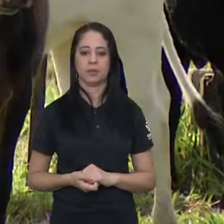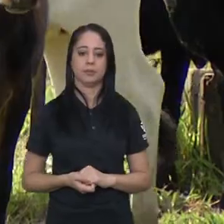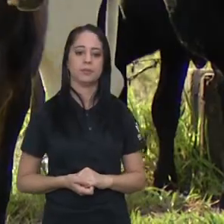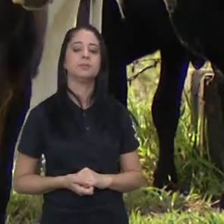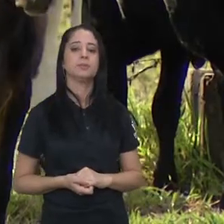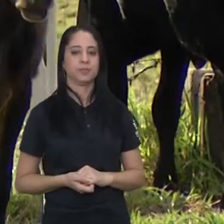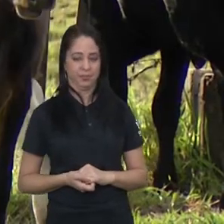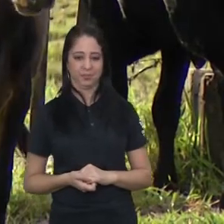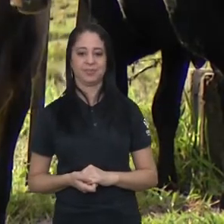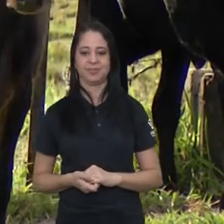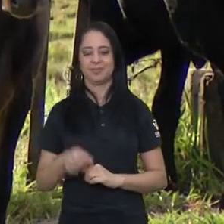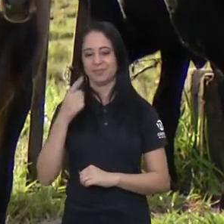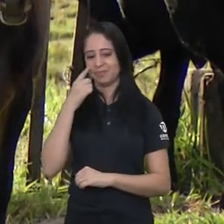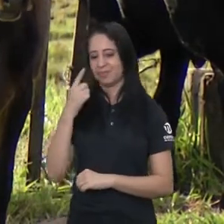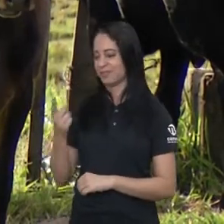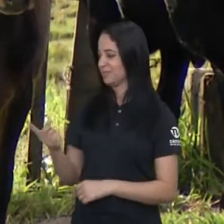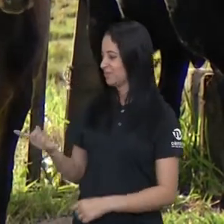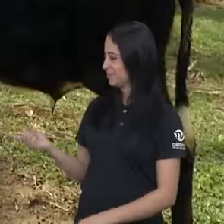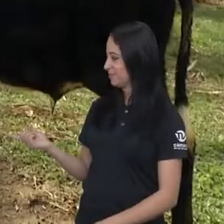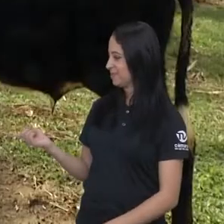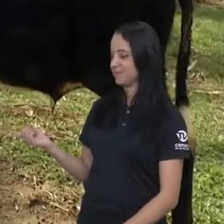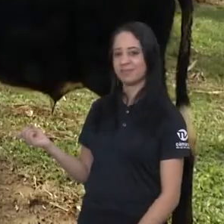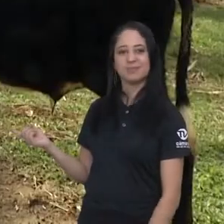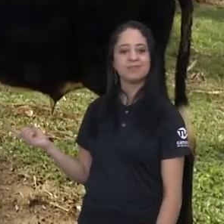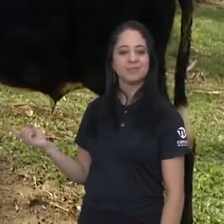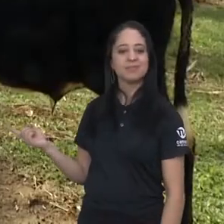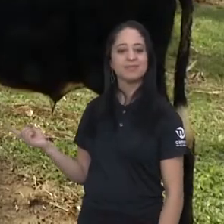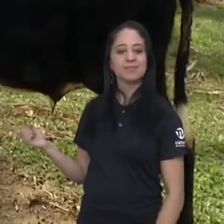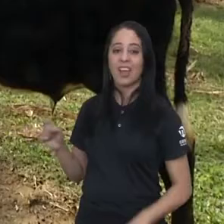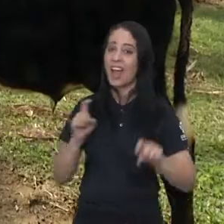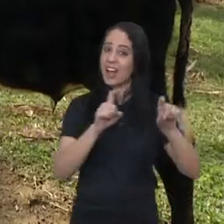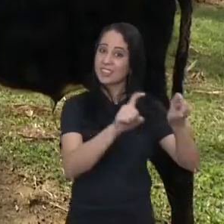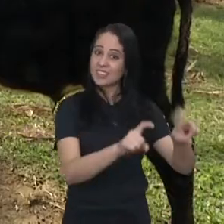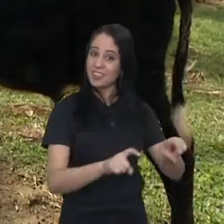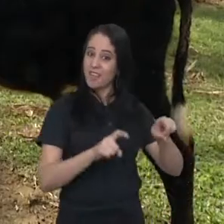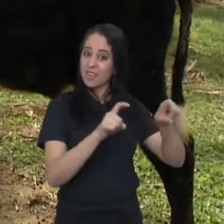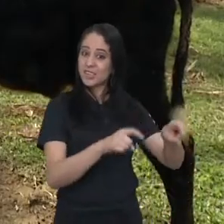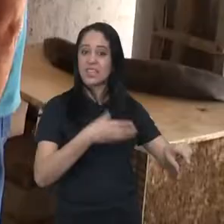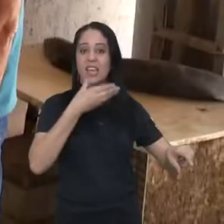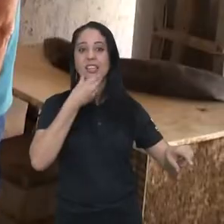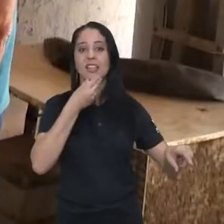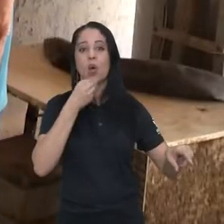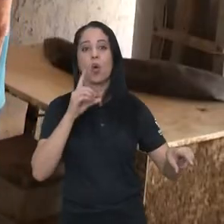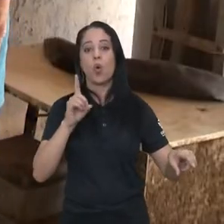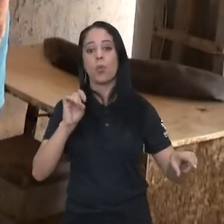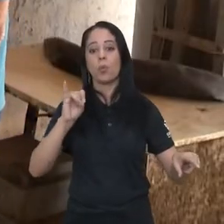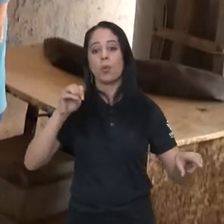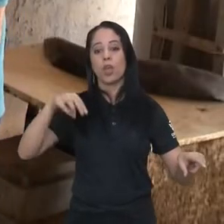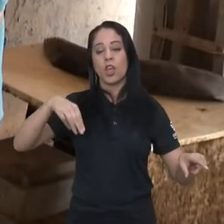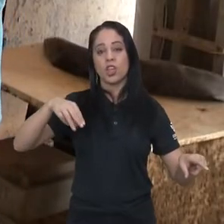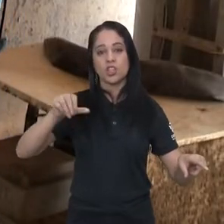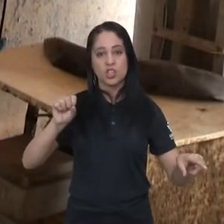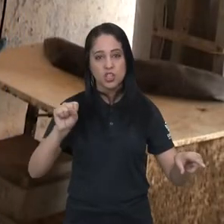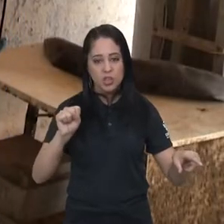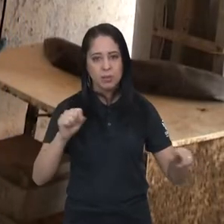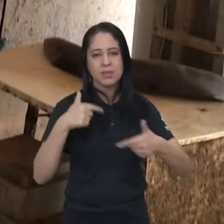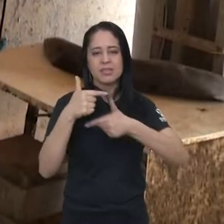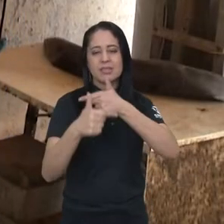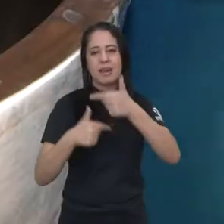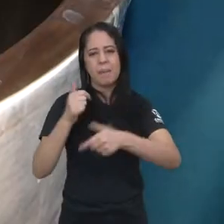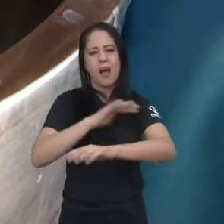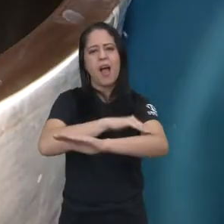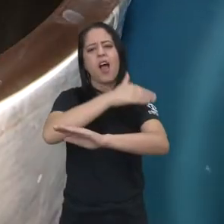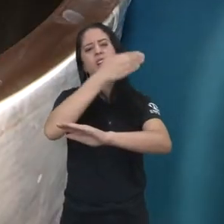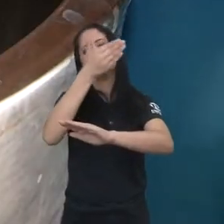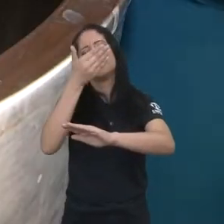rural é aqui em meio as vaquinhas que o Dimas passa boa parte dos dias produtor rural do setor de gado leiteiro